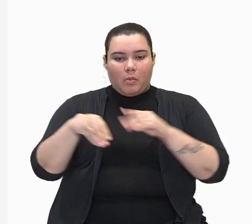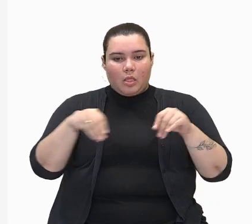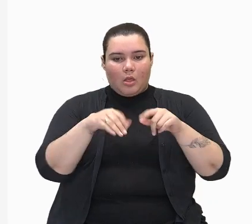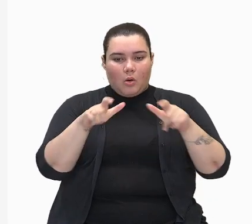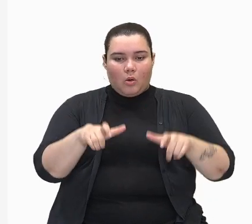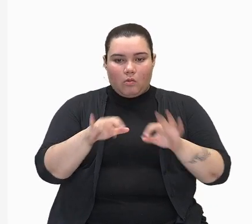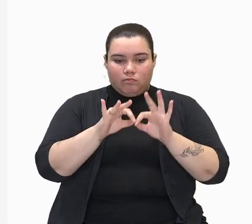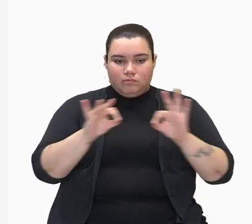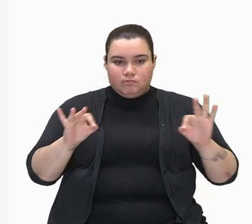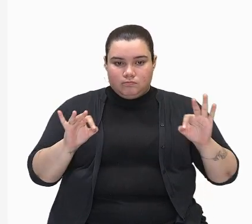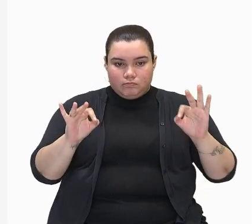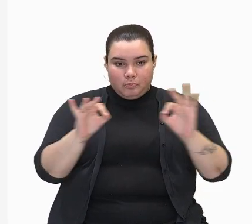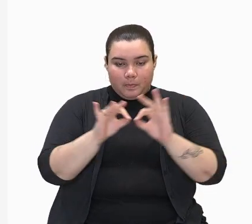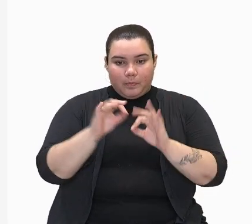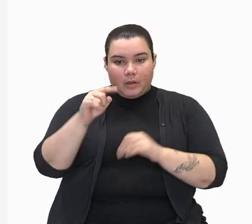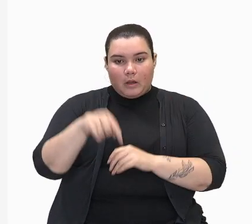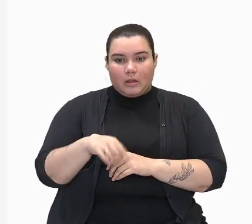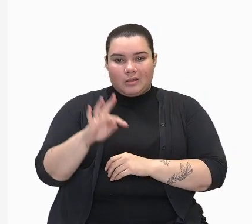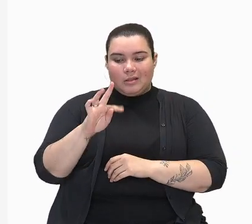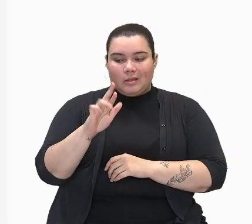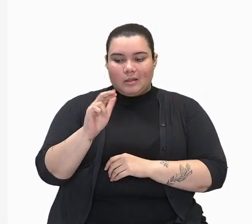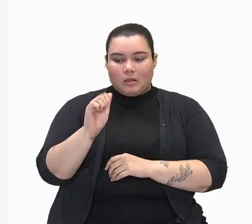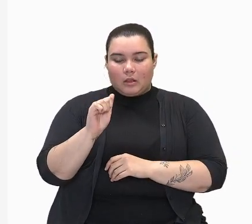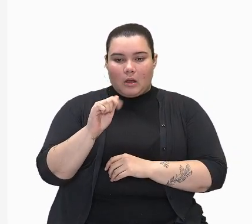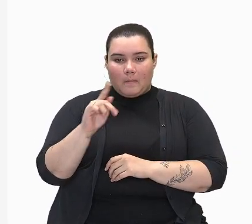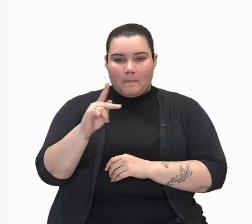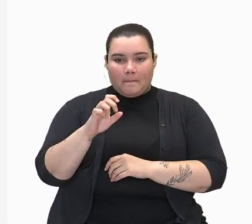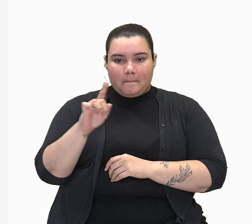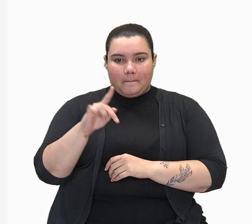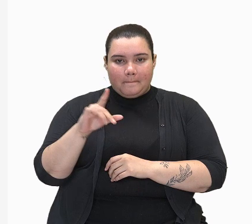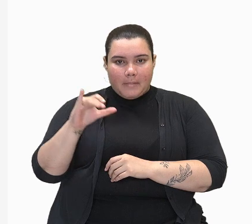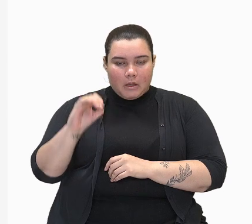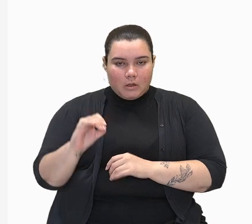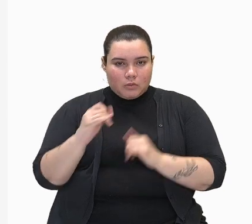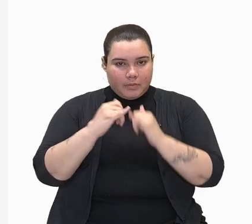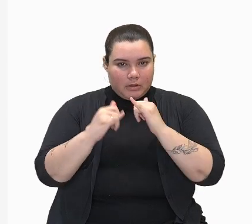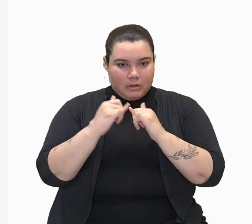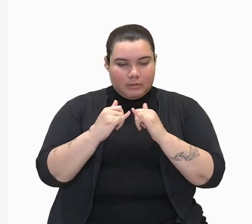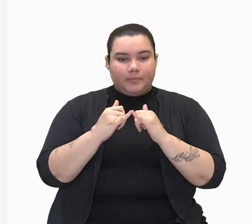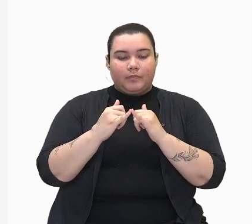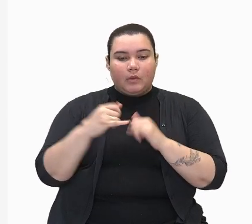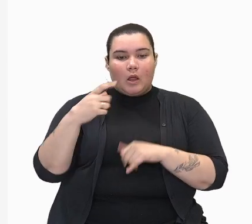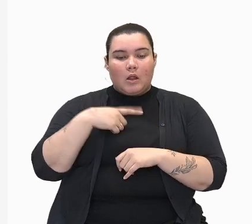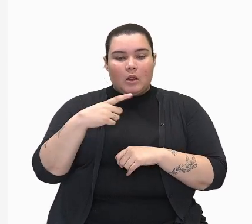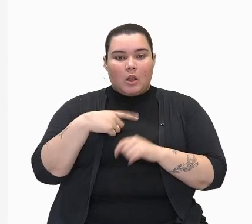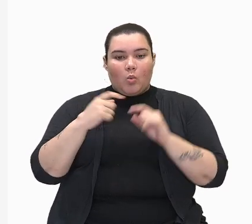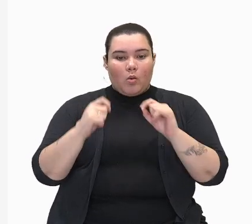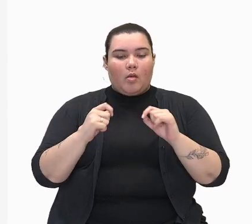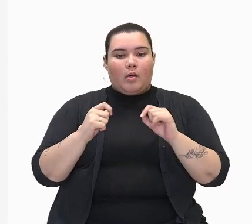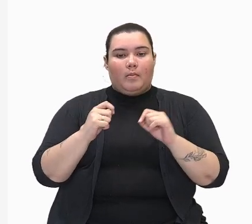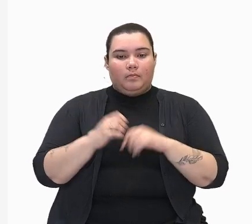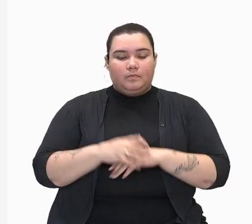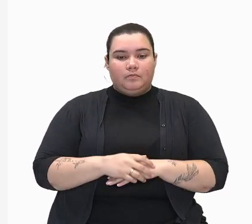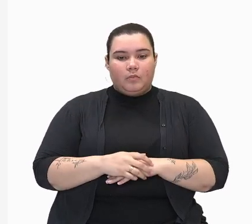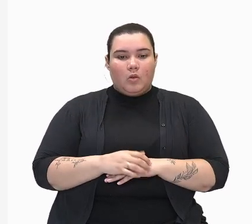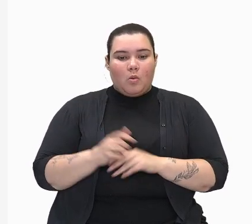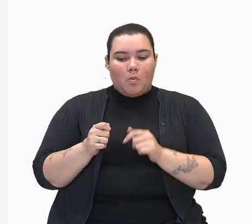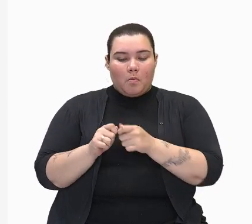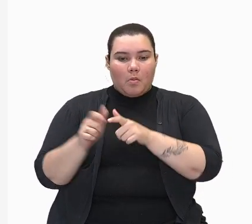possui bases de 10 e 18 metros. As duas bases, né? O trapézio possui duas bases, uma menor e outra